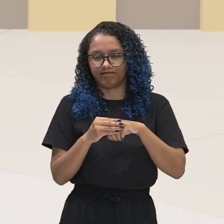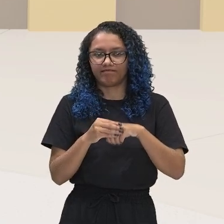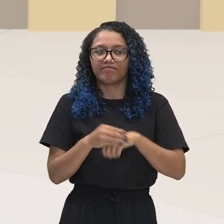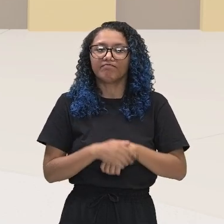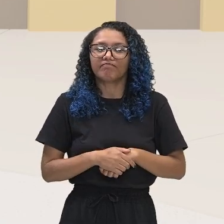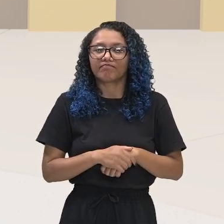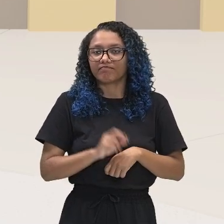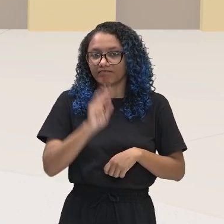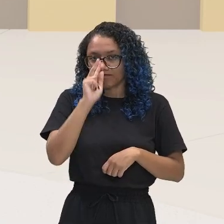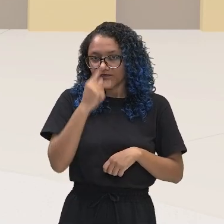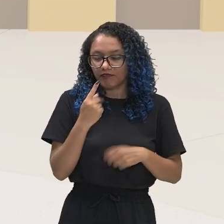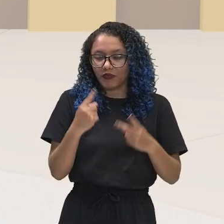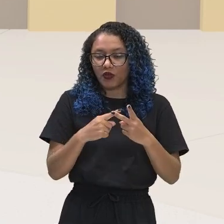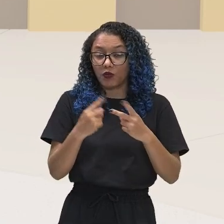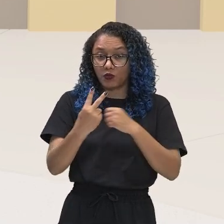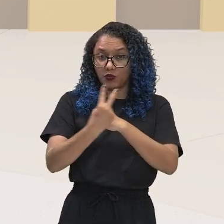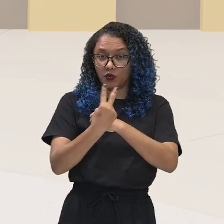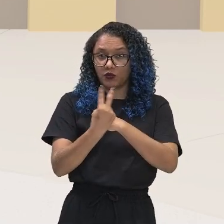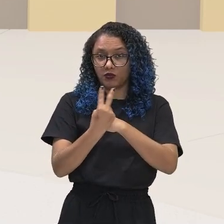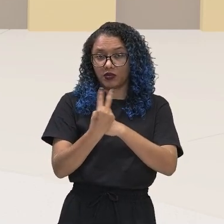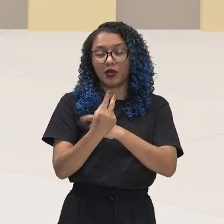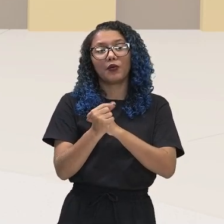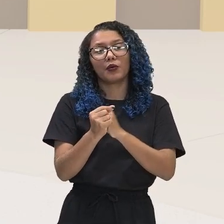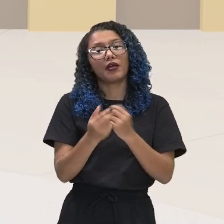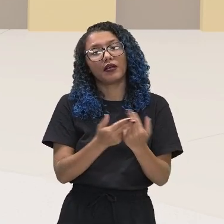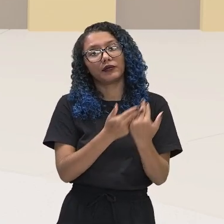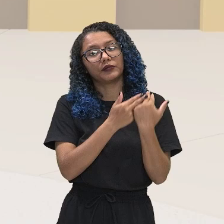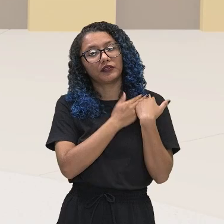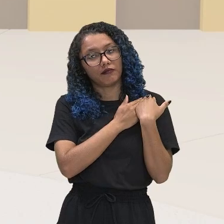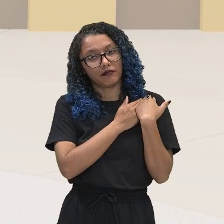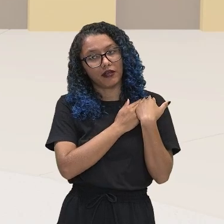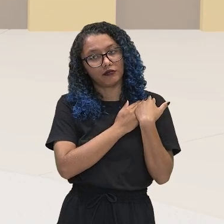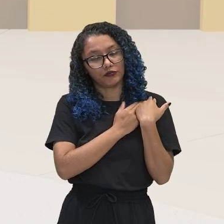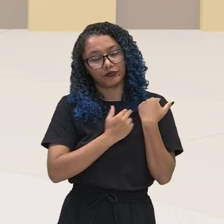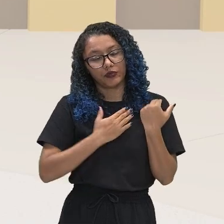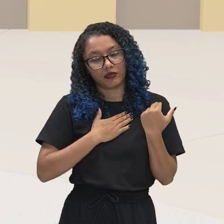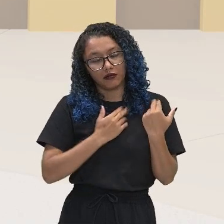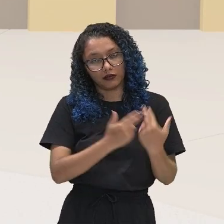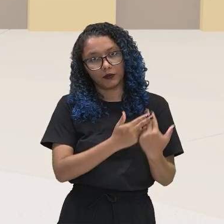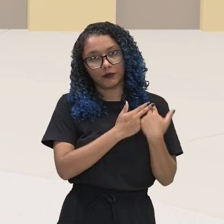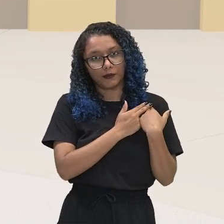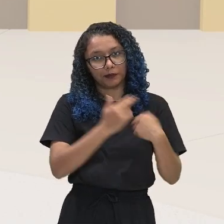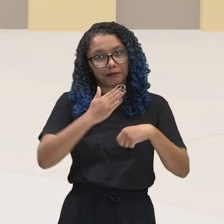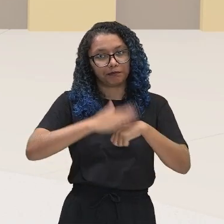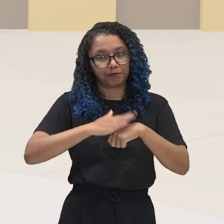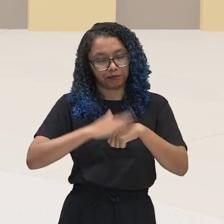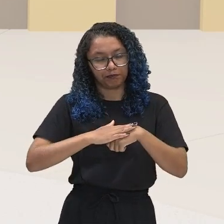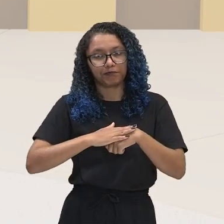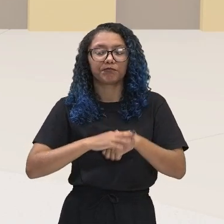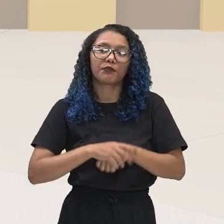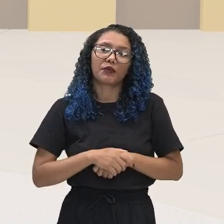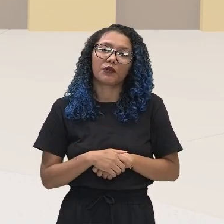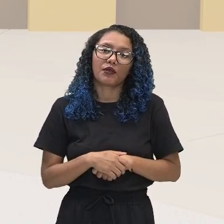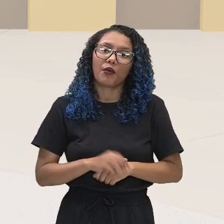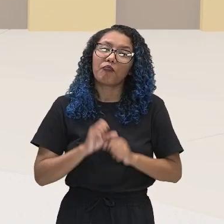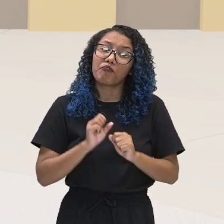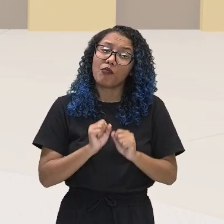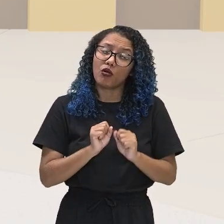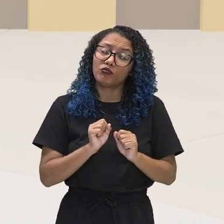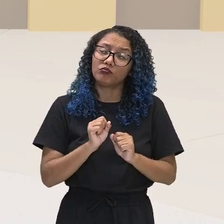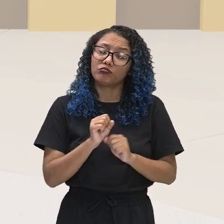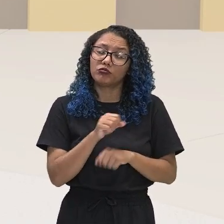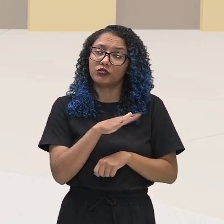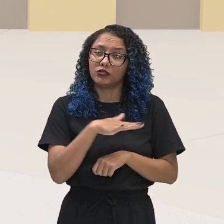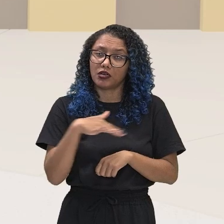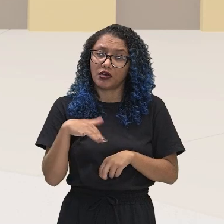A autorresponsabilidade. Então, a autorresponsabilidade, ela pode ser empregada em vários pontos. E